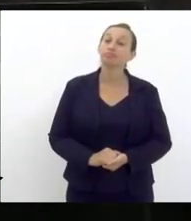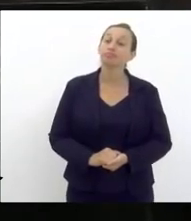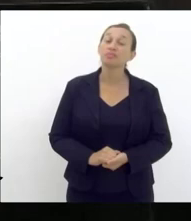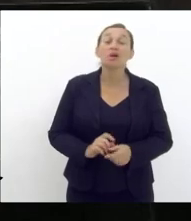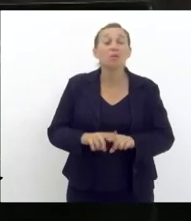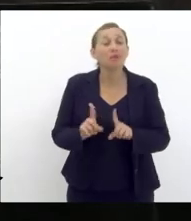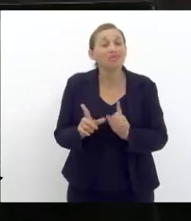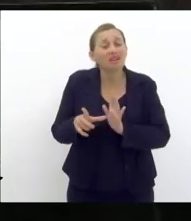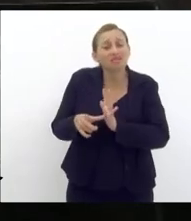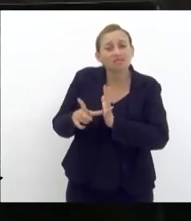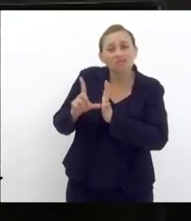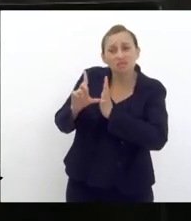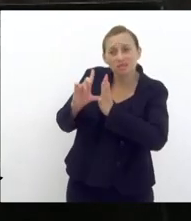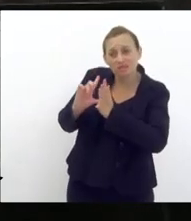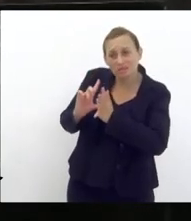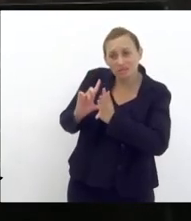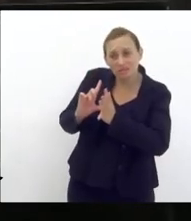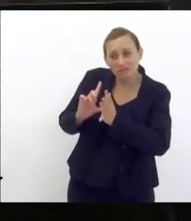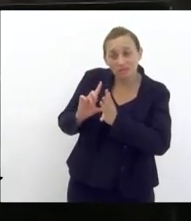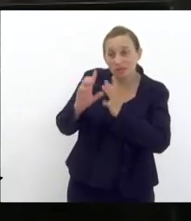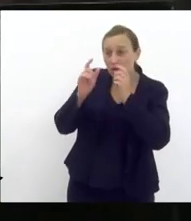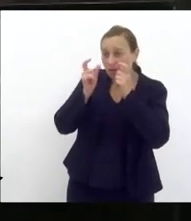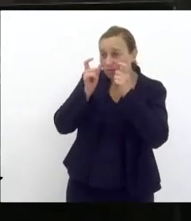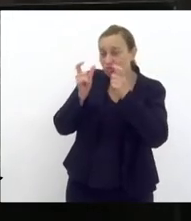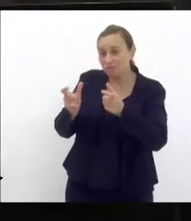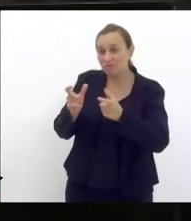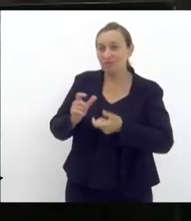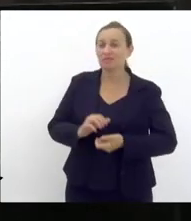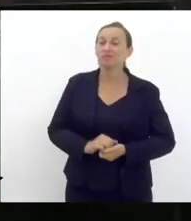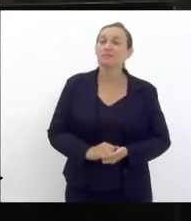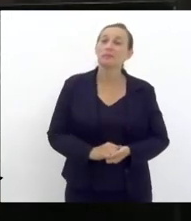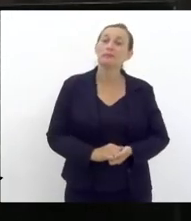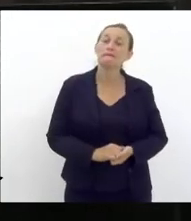mas antes algo me chamou atenção